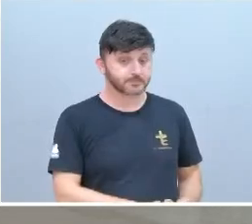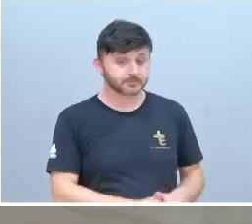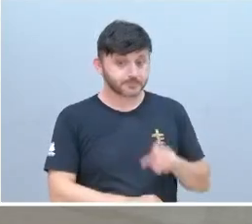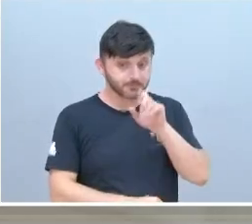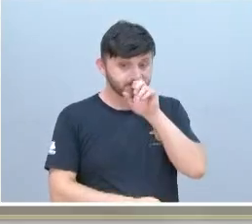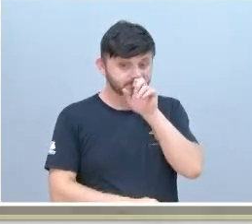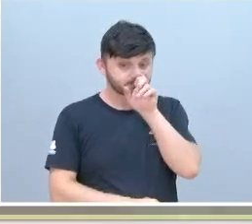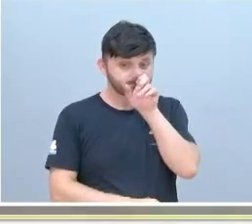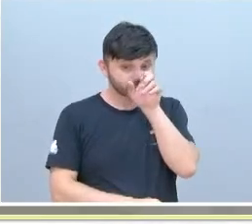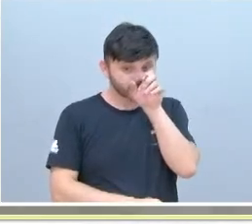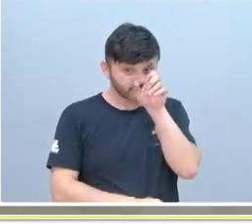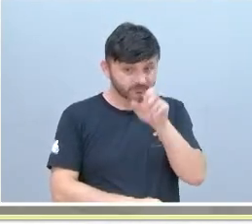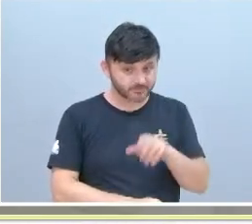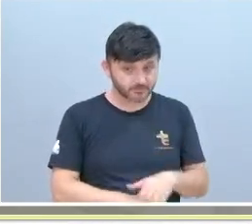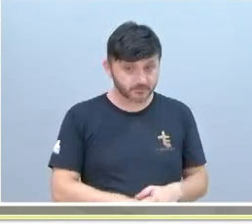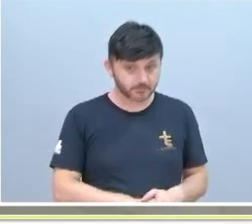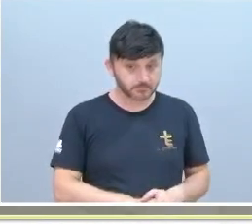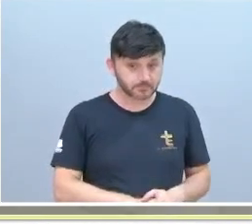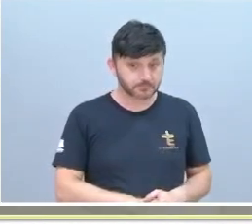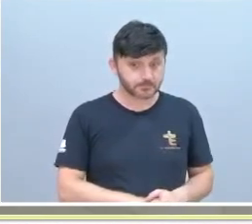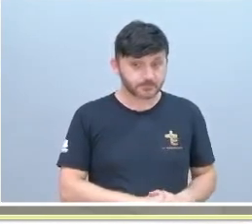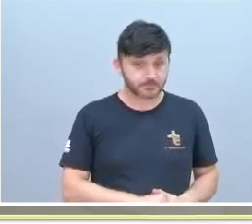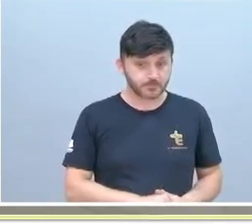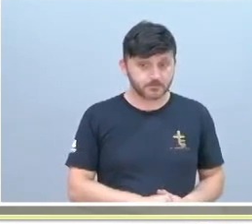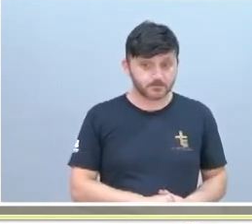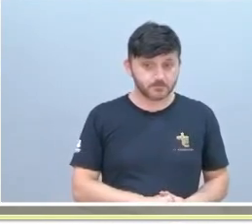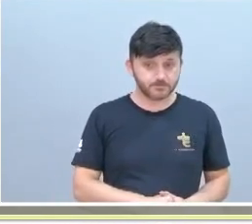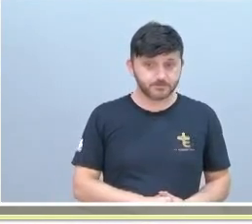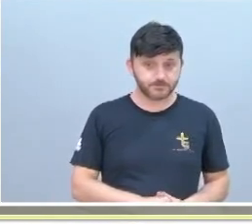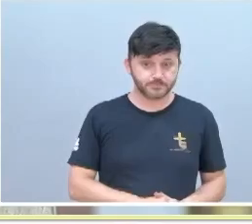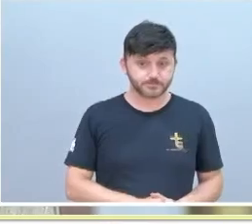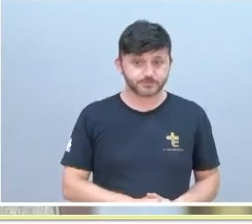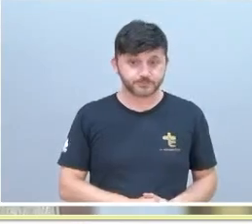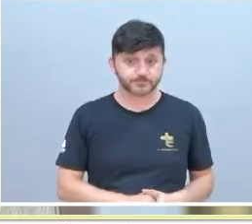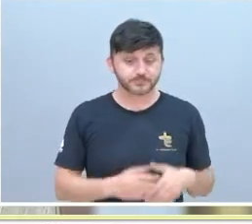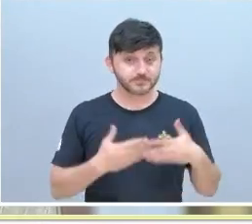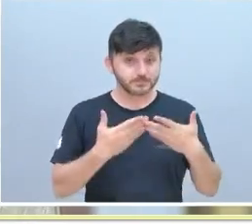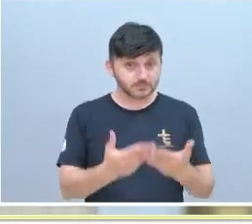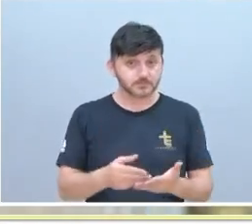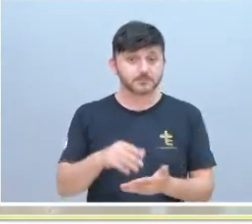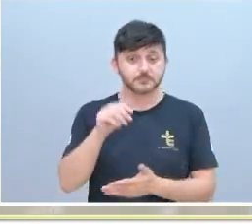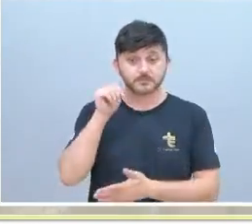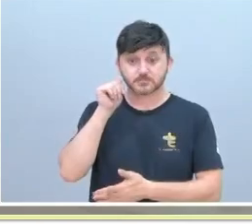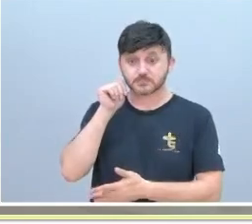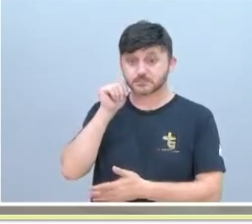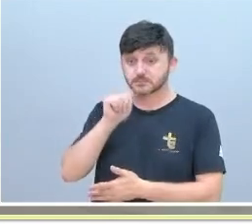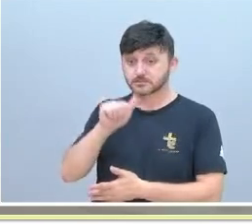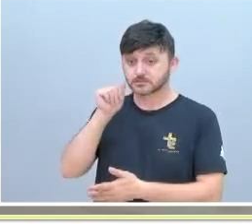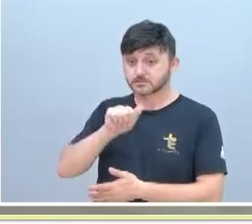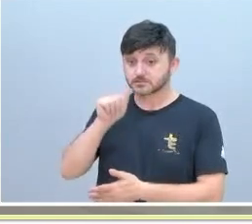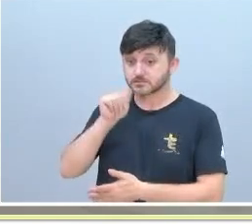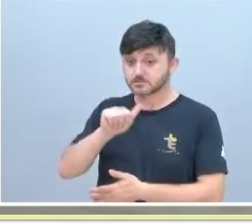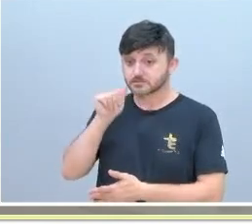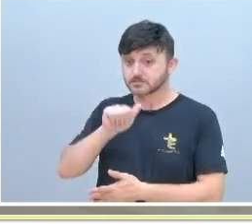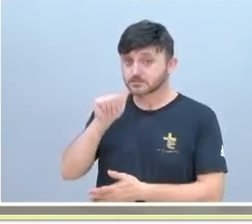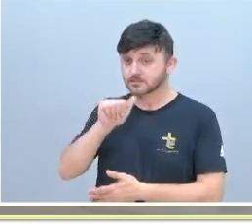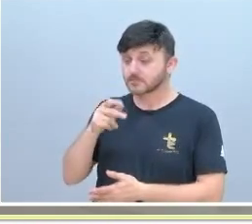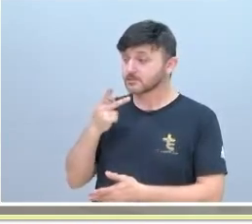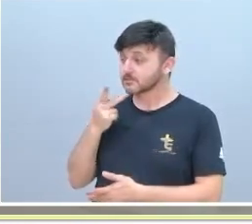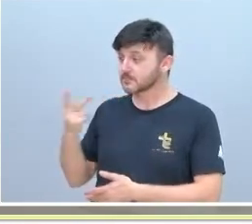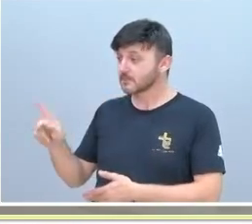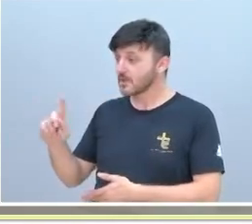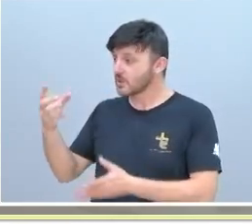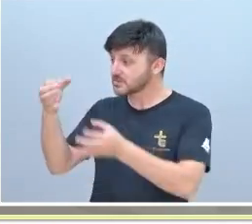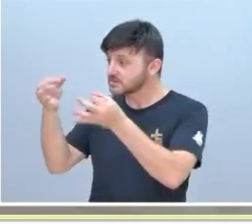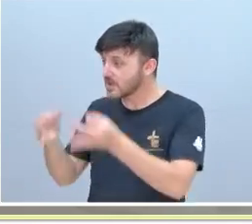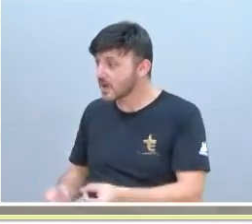aos cachorros, sendo que os filhos fiquem sem comer. O próprio nosso Senhor foi estimulado,